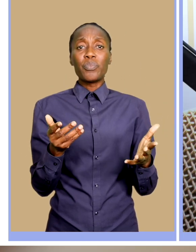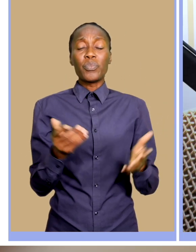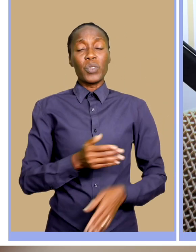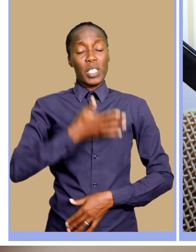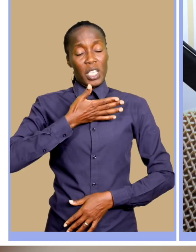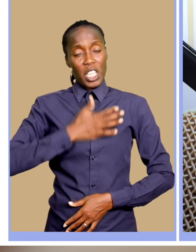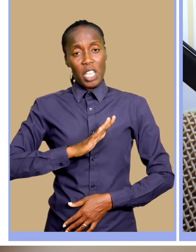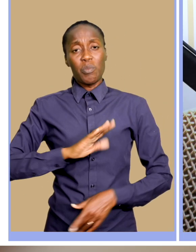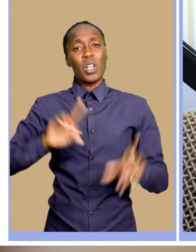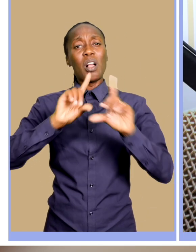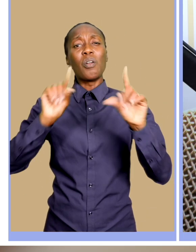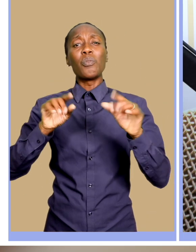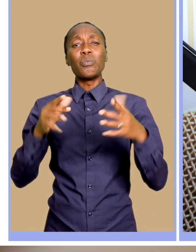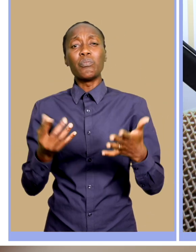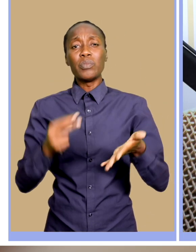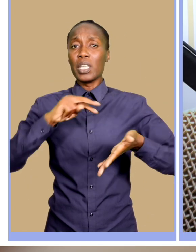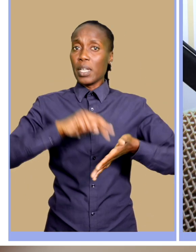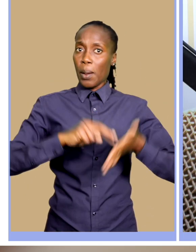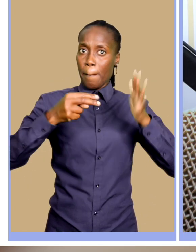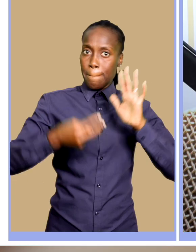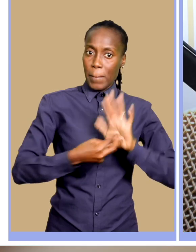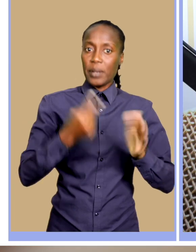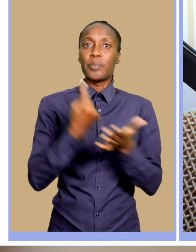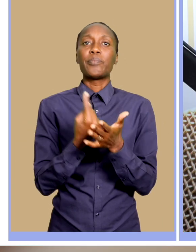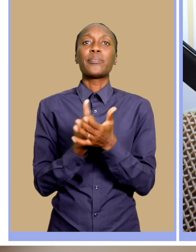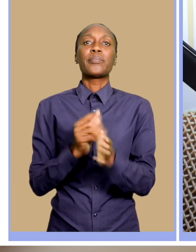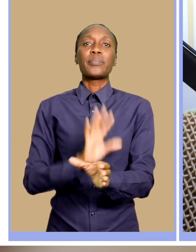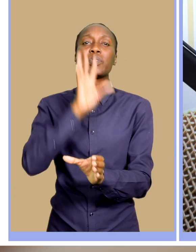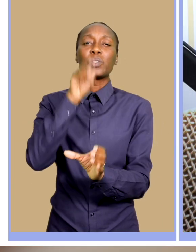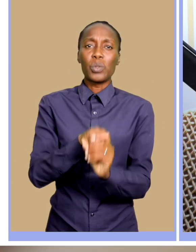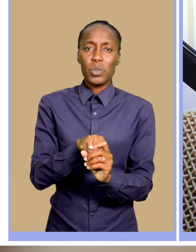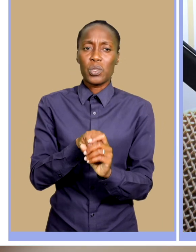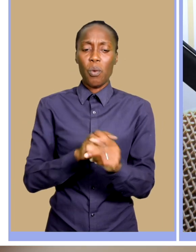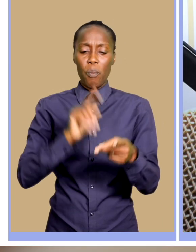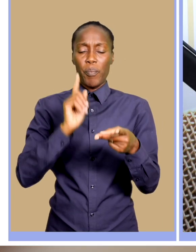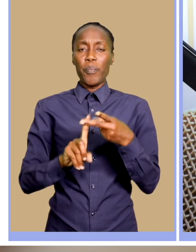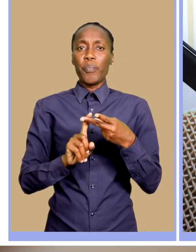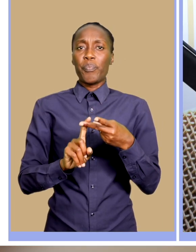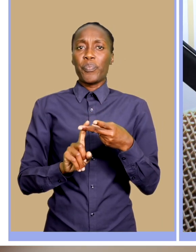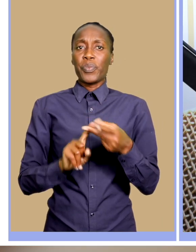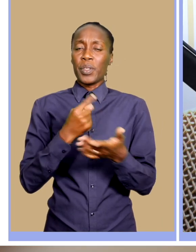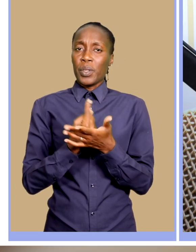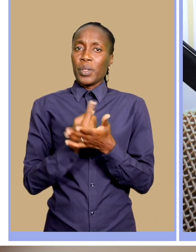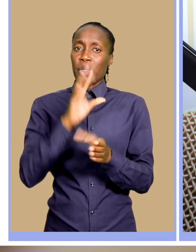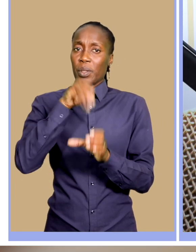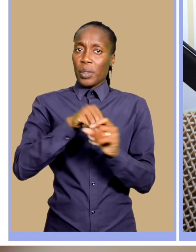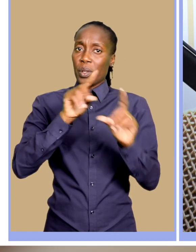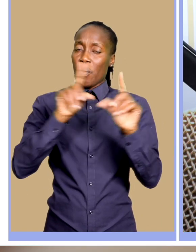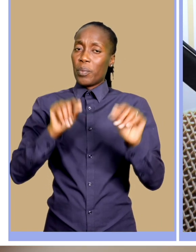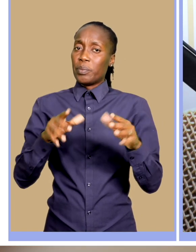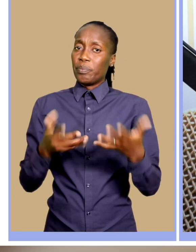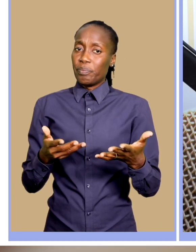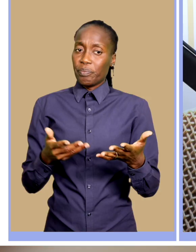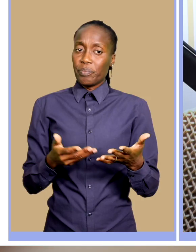pretensão é, na verdade, ter um plano que seja inclusivo, que seja efetivamente inclusivo e que, como